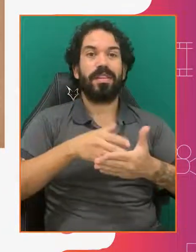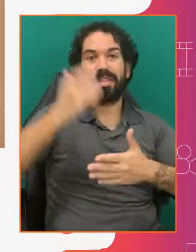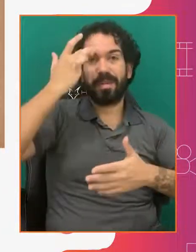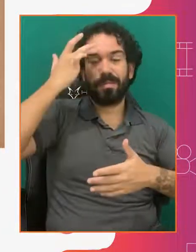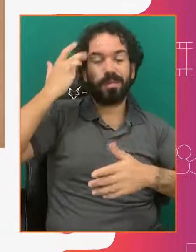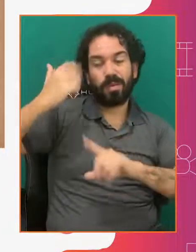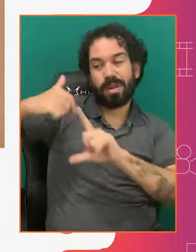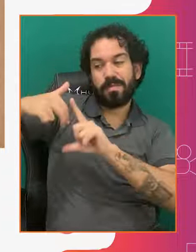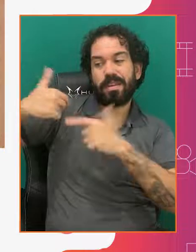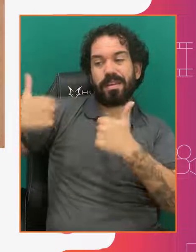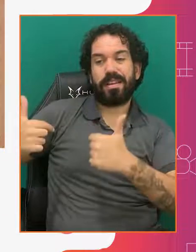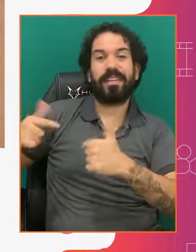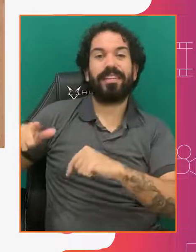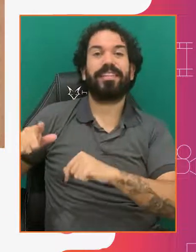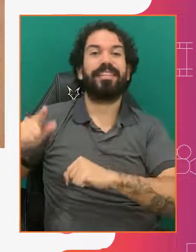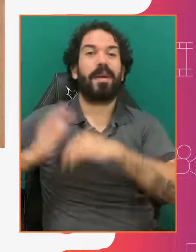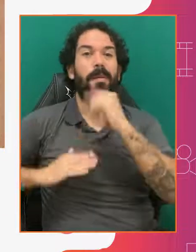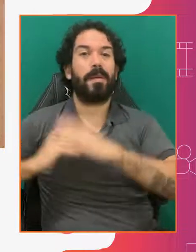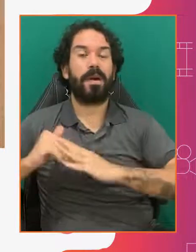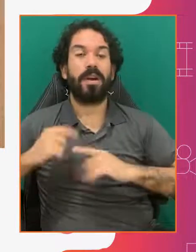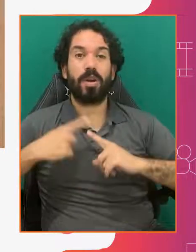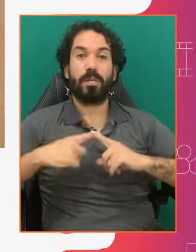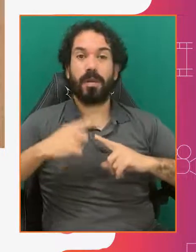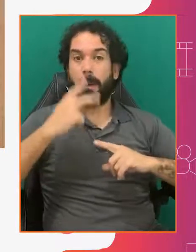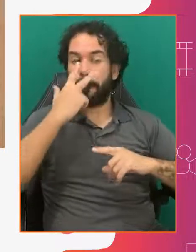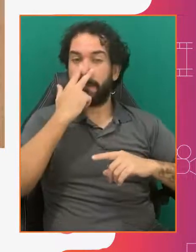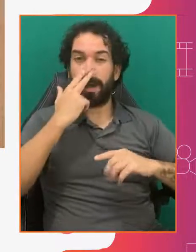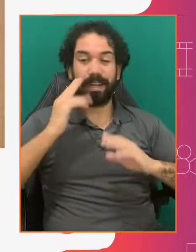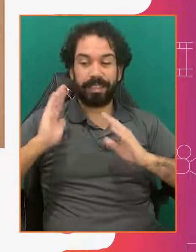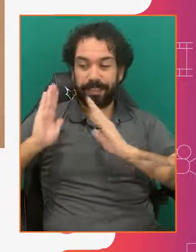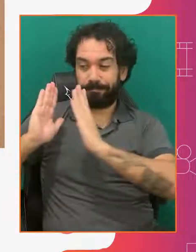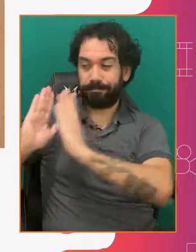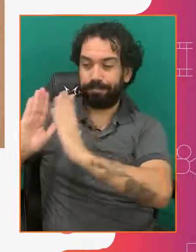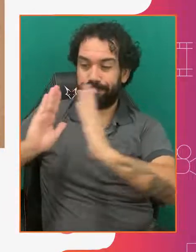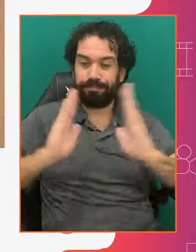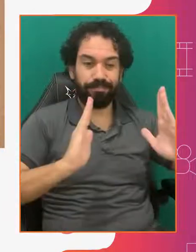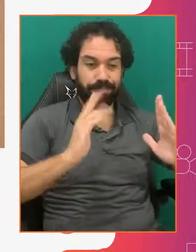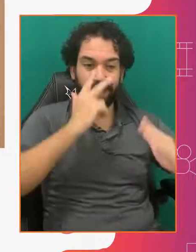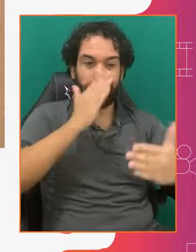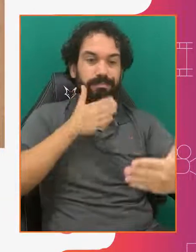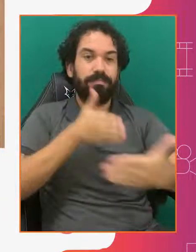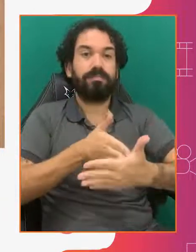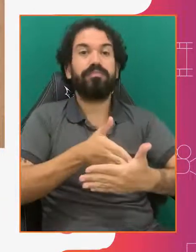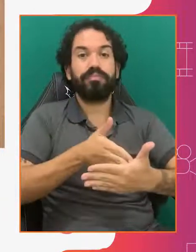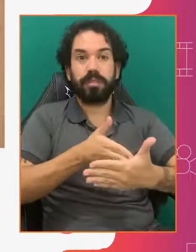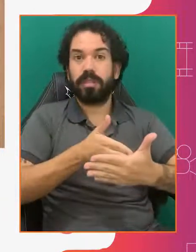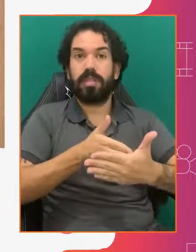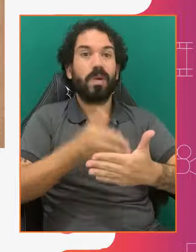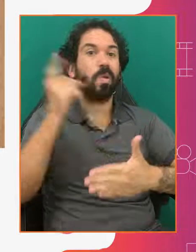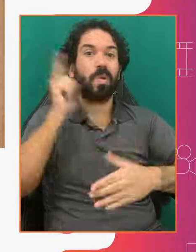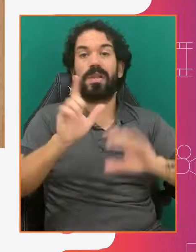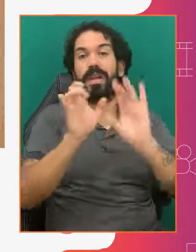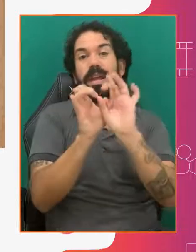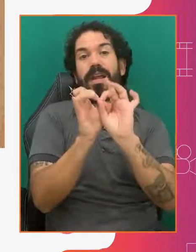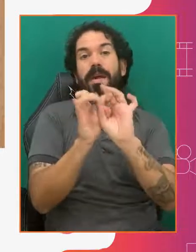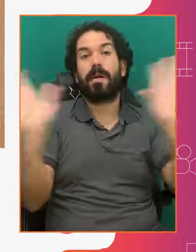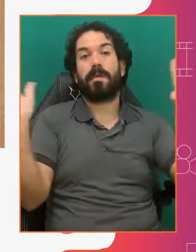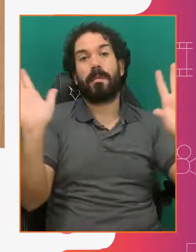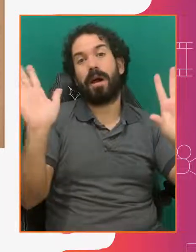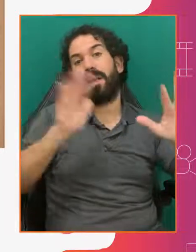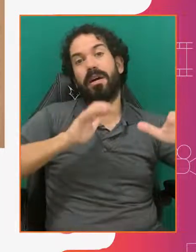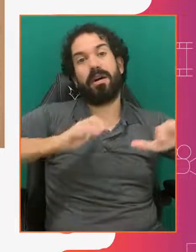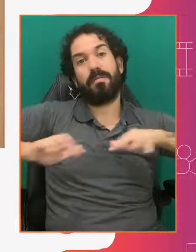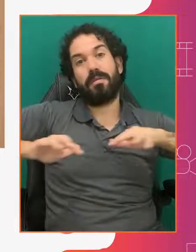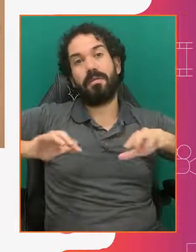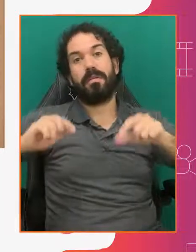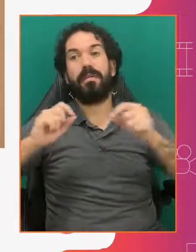o que o animador vai fazer. Senão ele acaba ficando preso nessas ações e perde a liberdade de